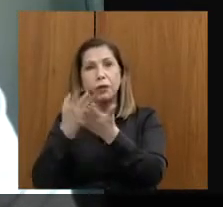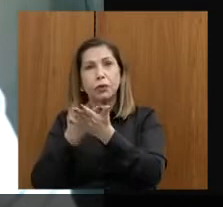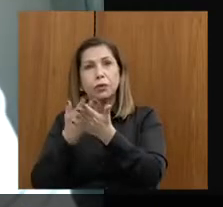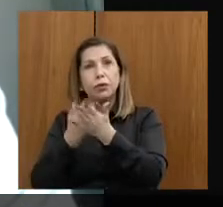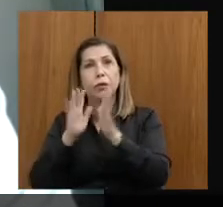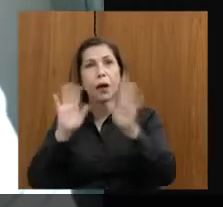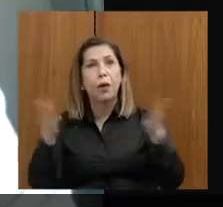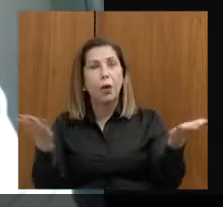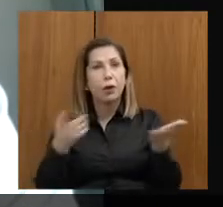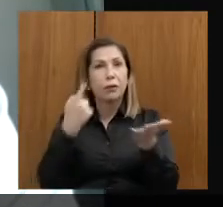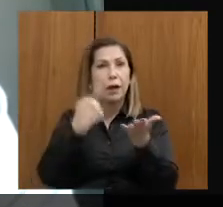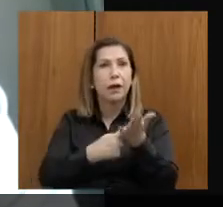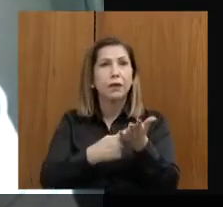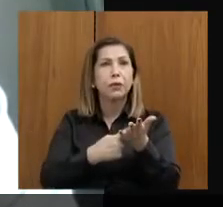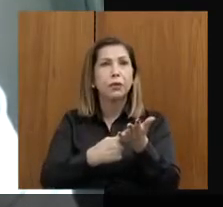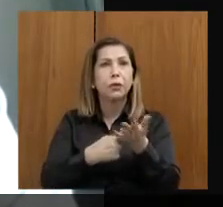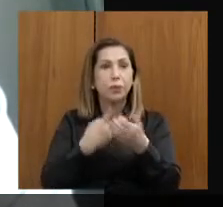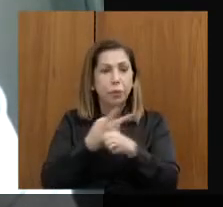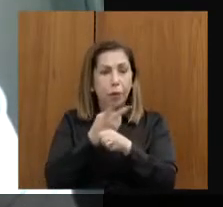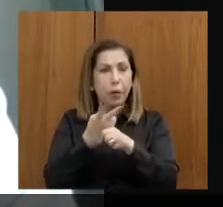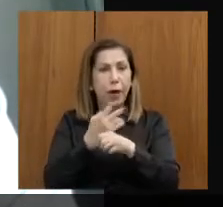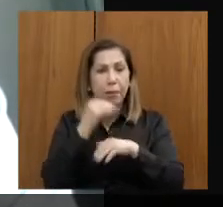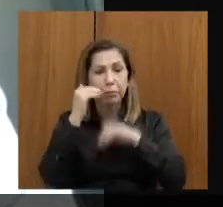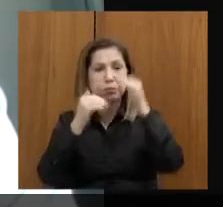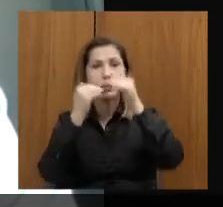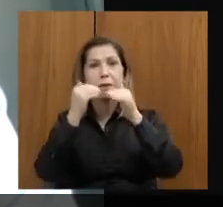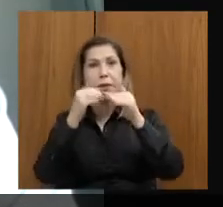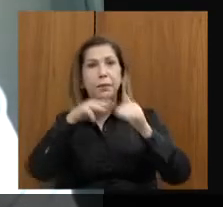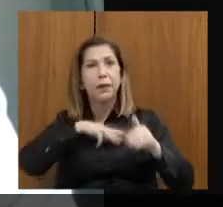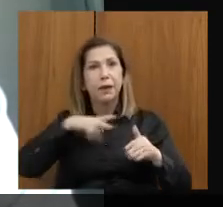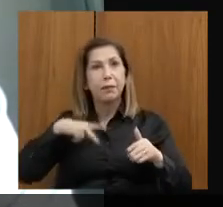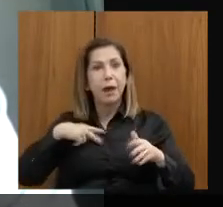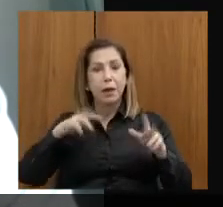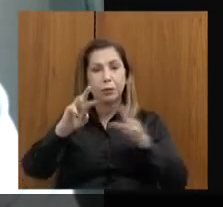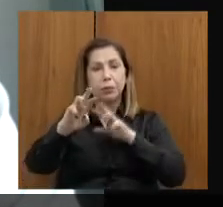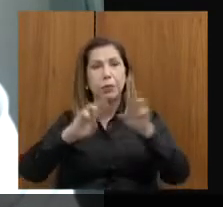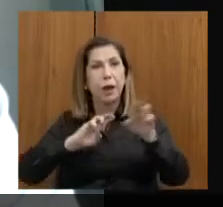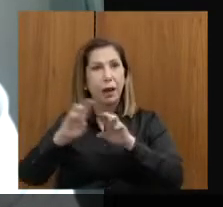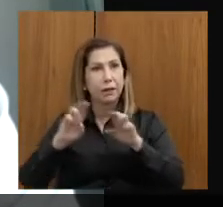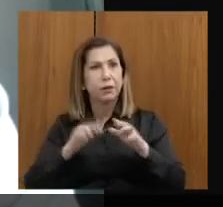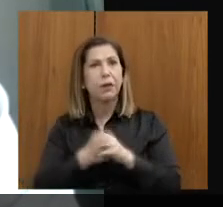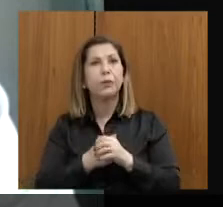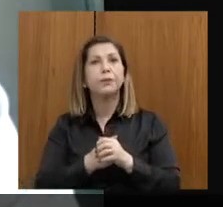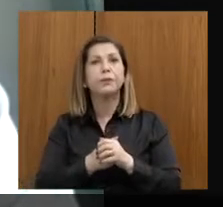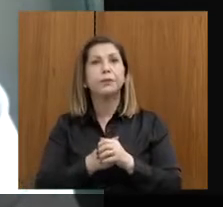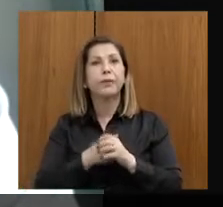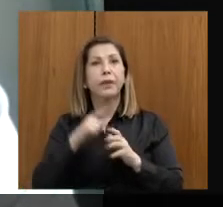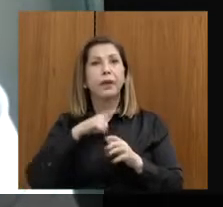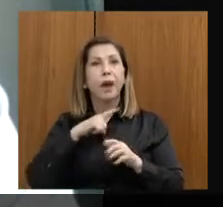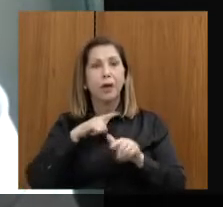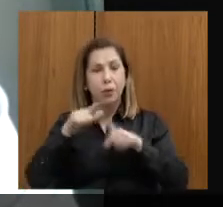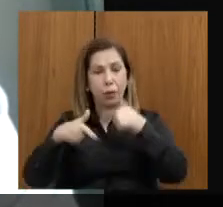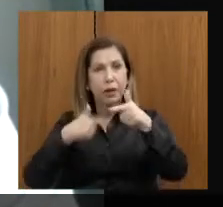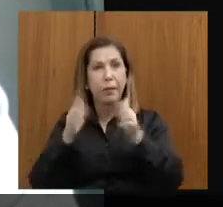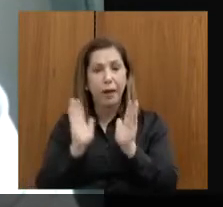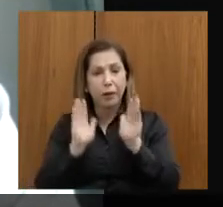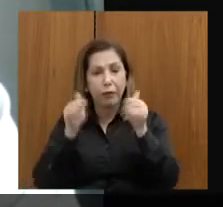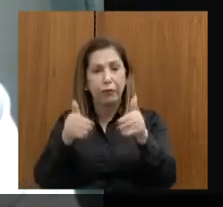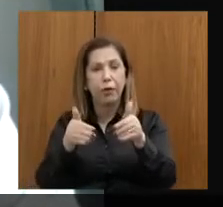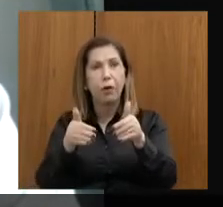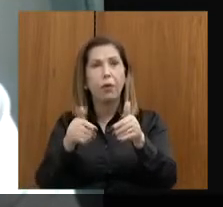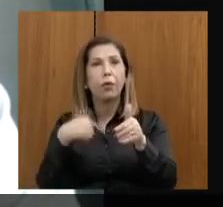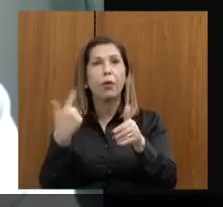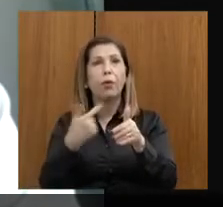manter diálogo com a senhora e buscar aperfeiçoar essa situação do Mistério com relação aí nós temos atuado e as coisas sobre o foco de fala